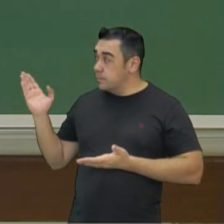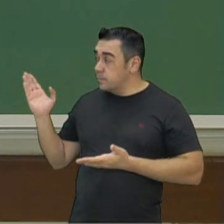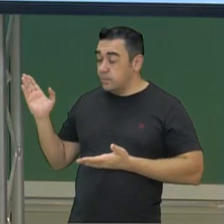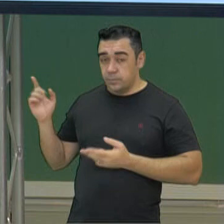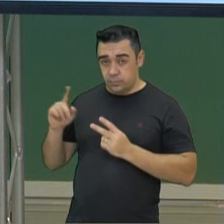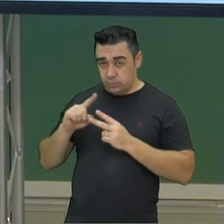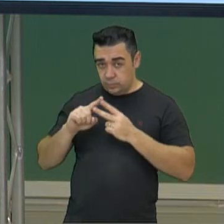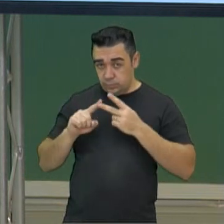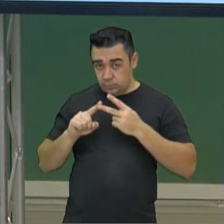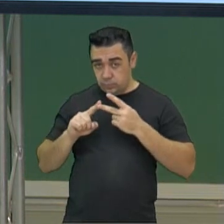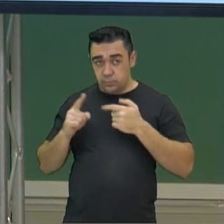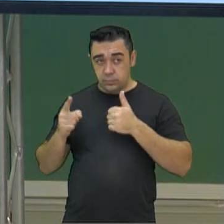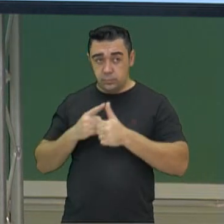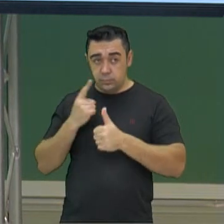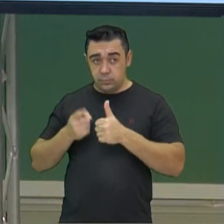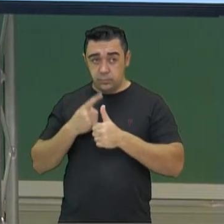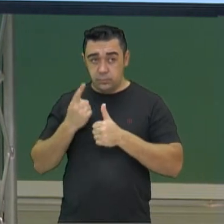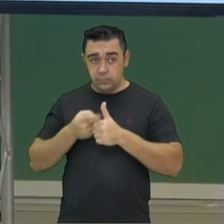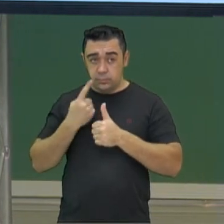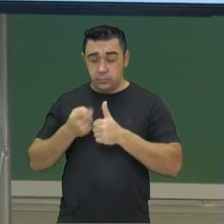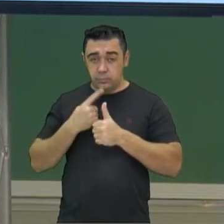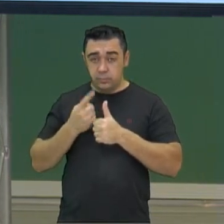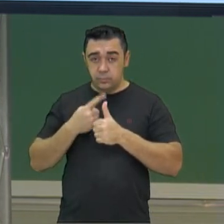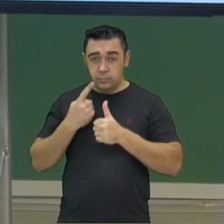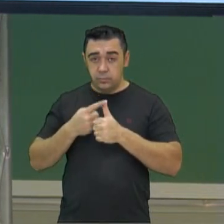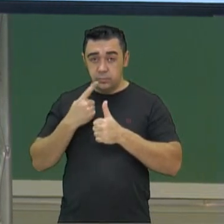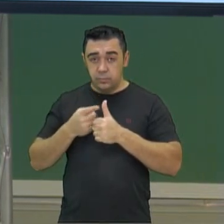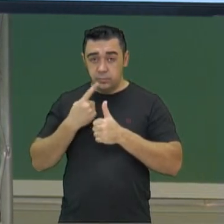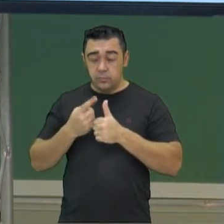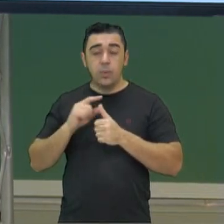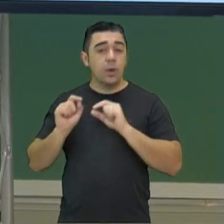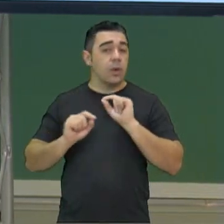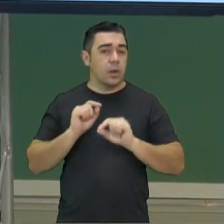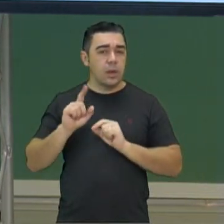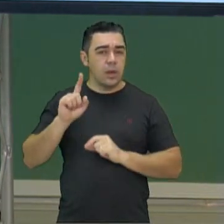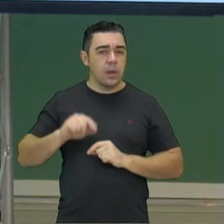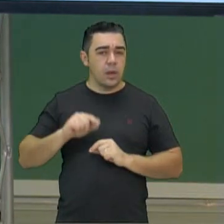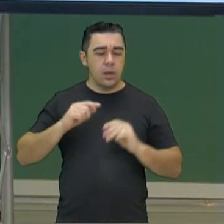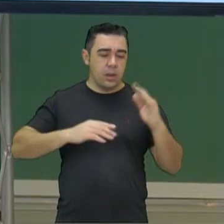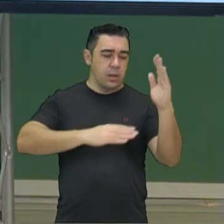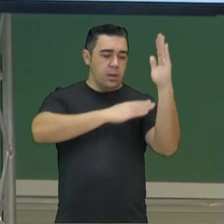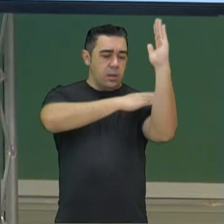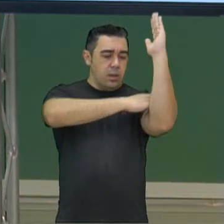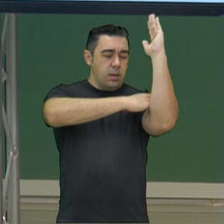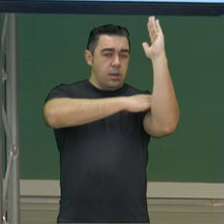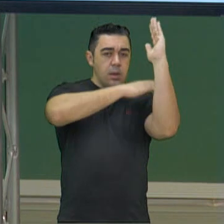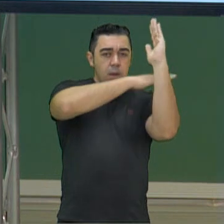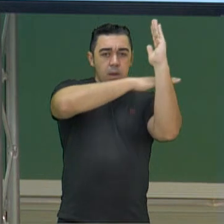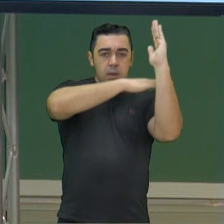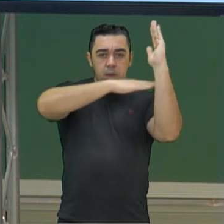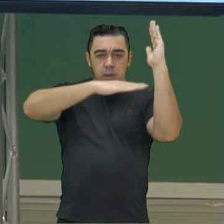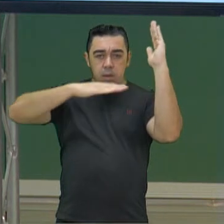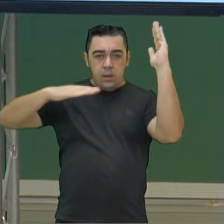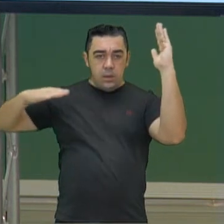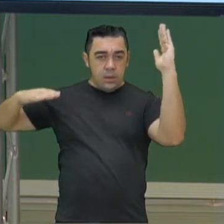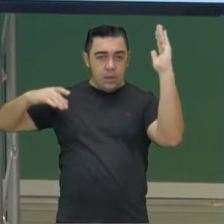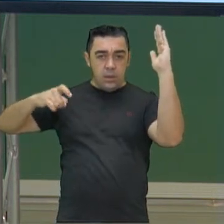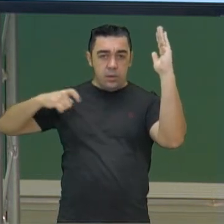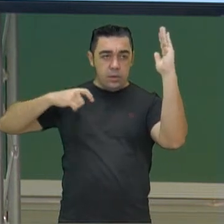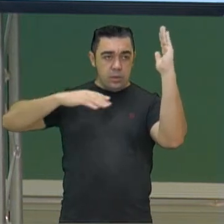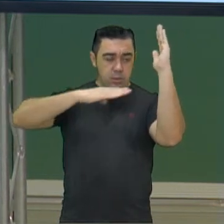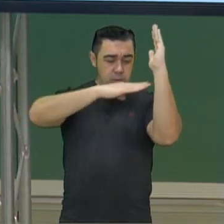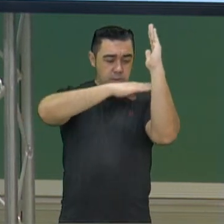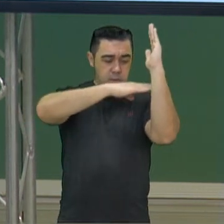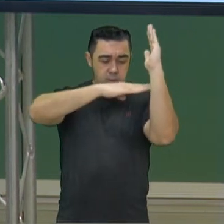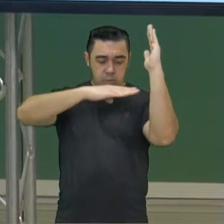casos. No primeiro caso, os focos encontram-se numa reta que é paralela ao eixo x, então vai estar